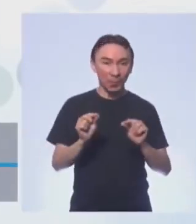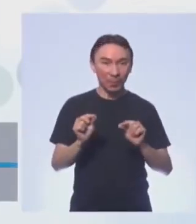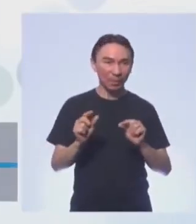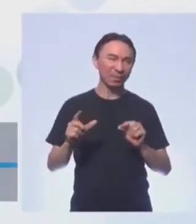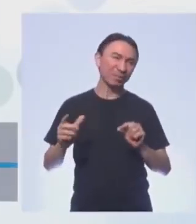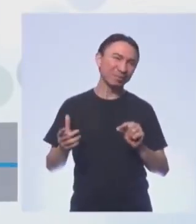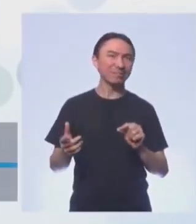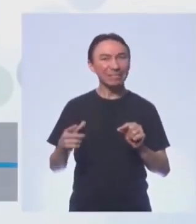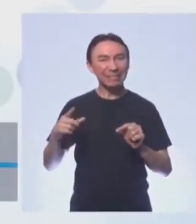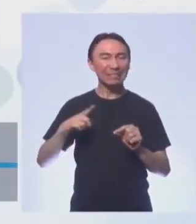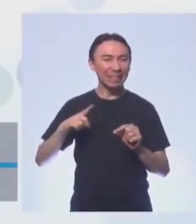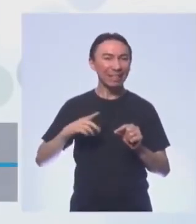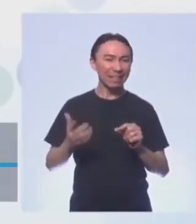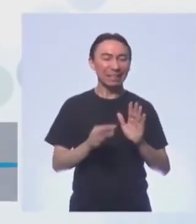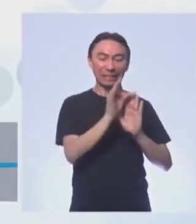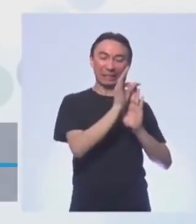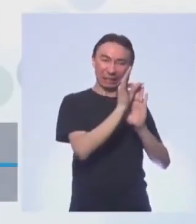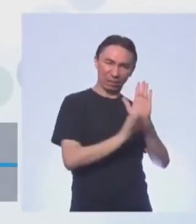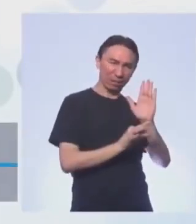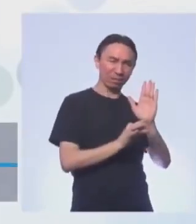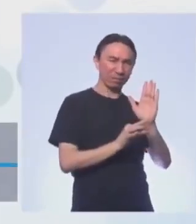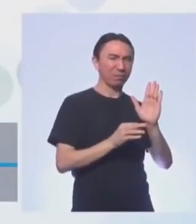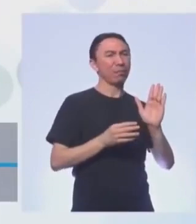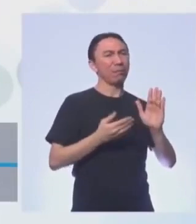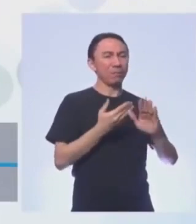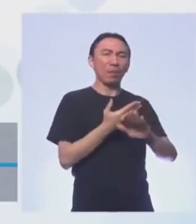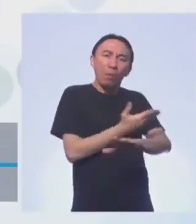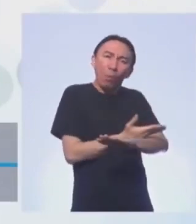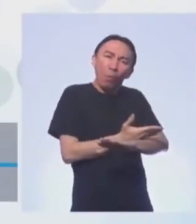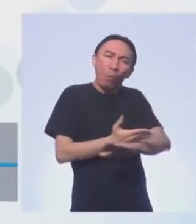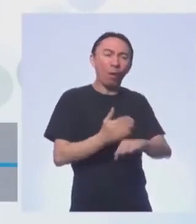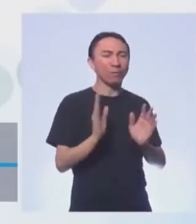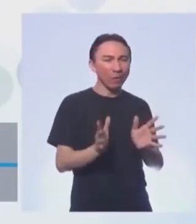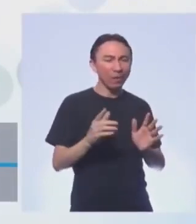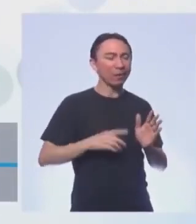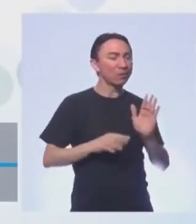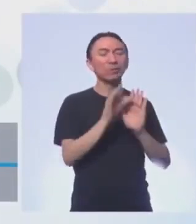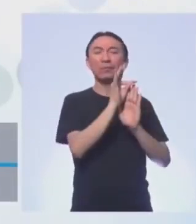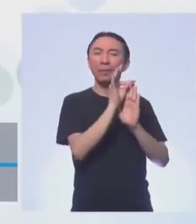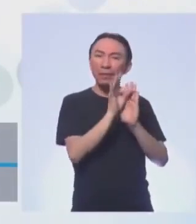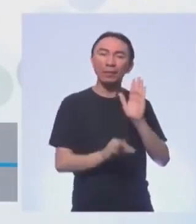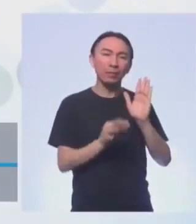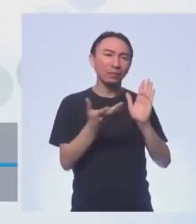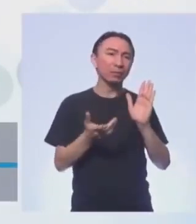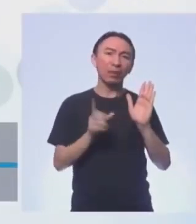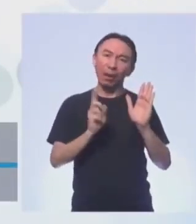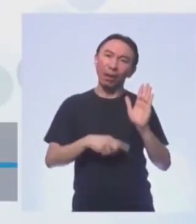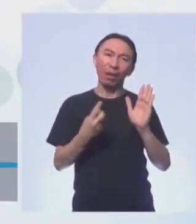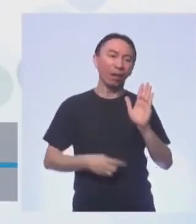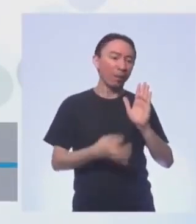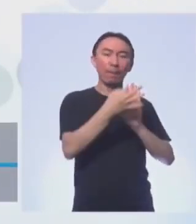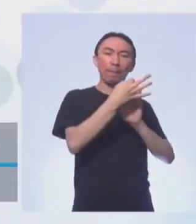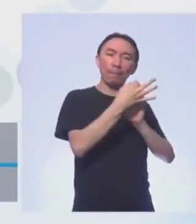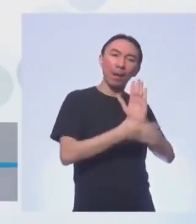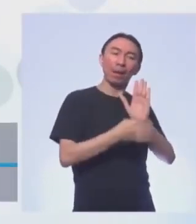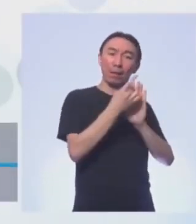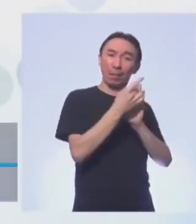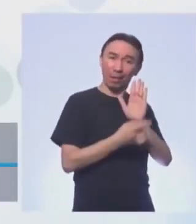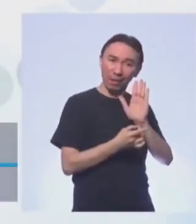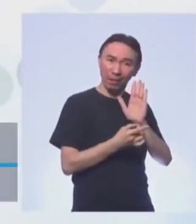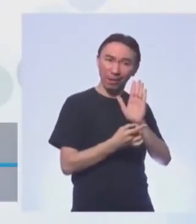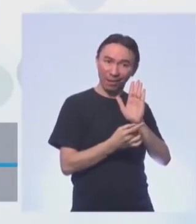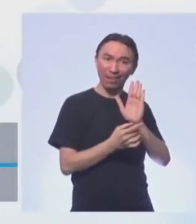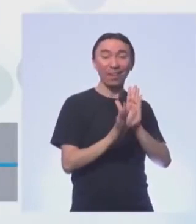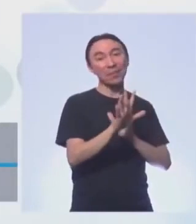como é que diz? A gente já tem mais familiaridade, né? Que é o texto discursivo, o texto em prosa, para aquele texto que a gente tem visto muito, que são os